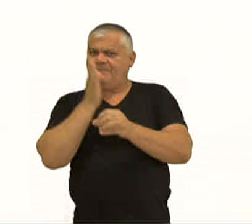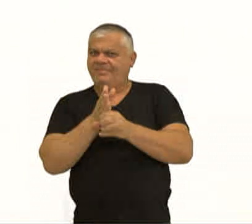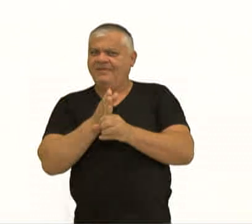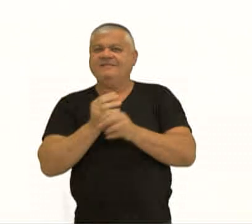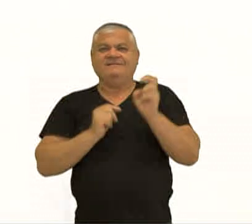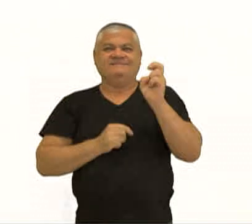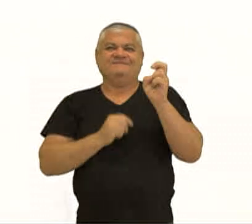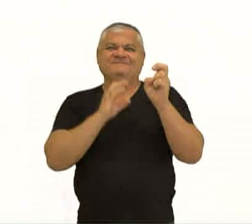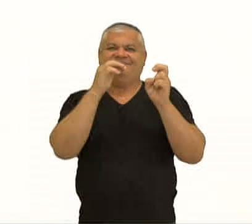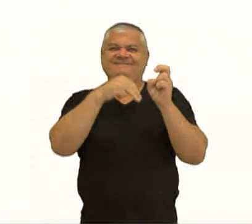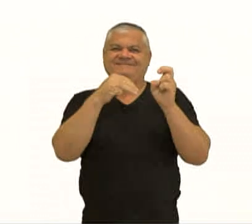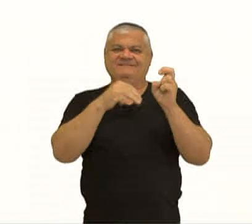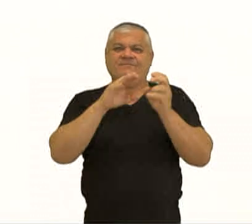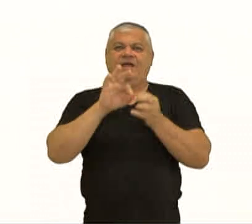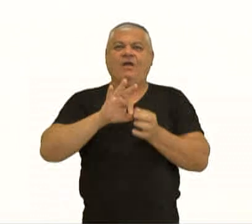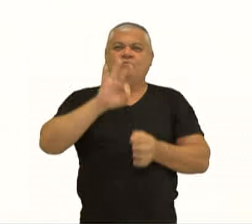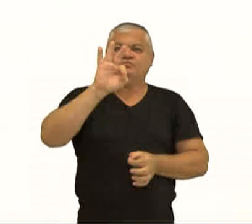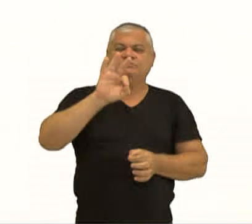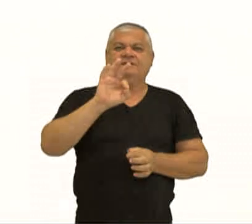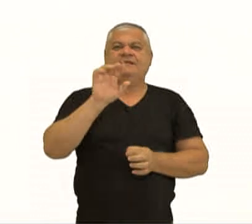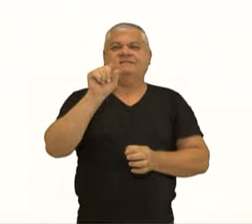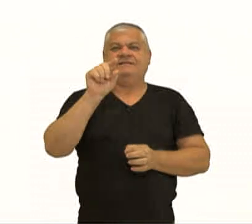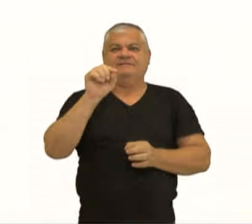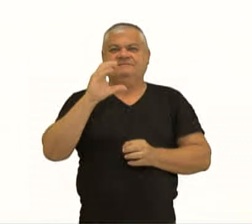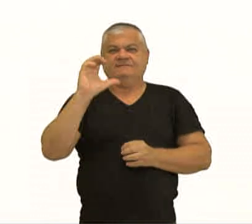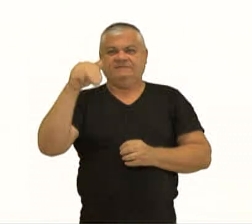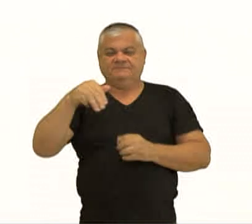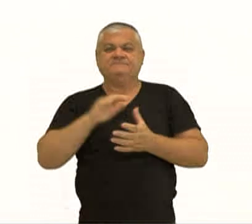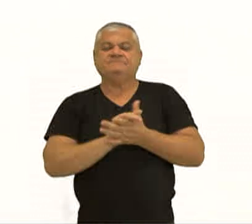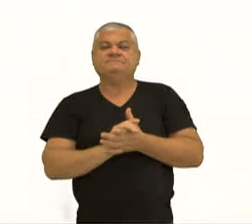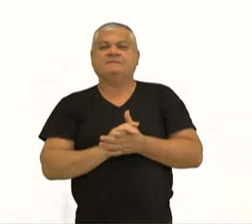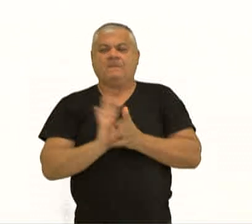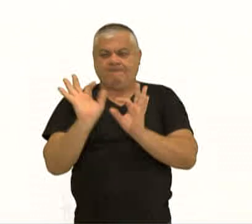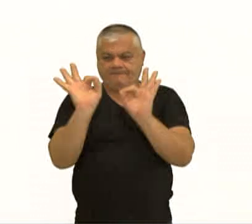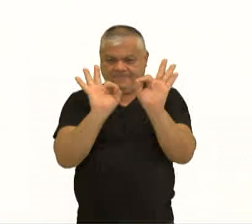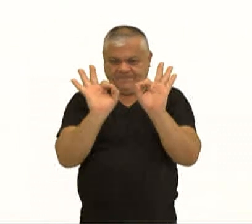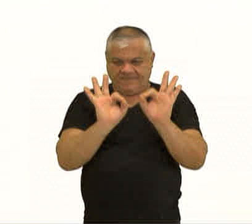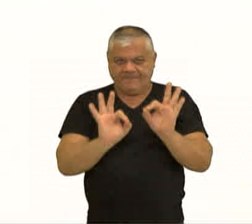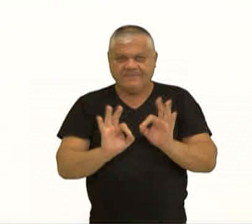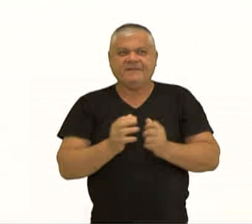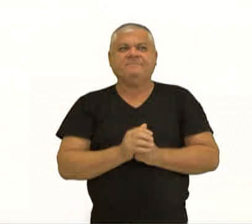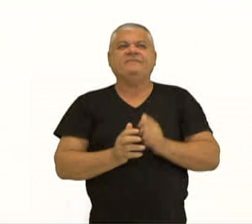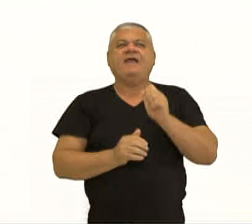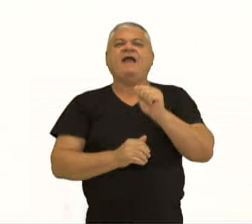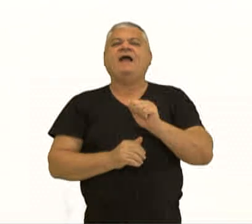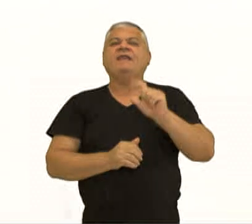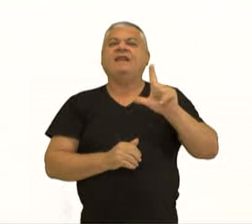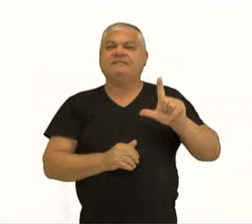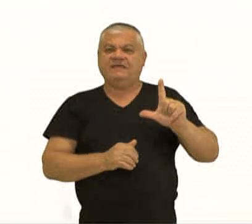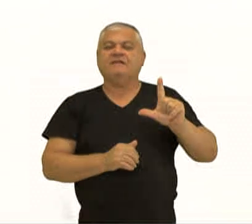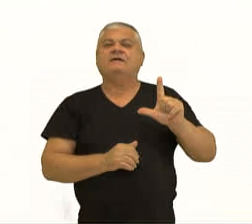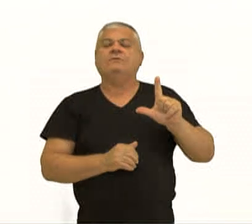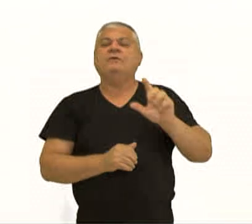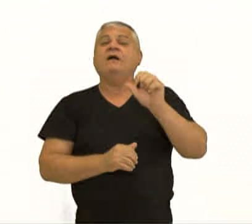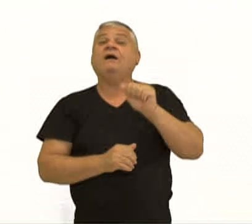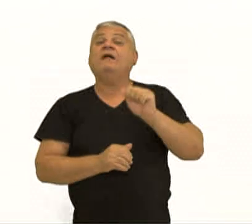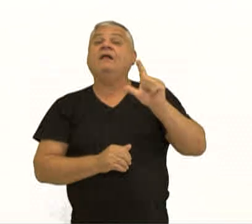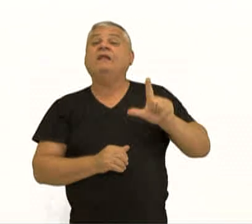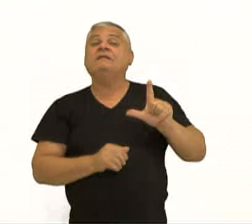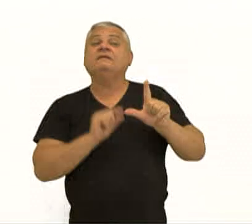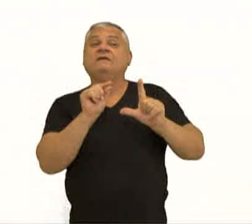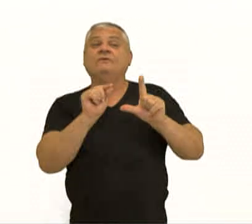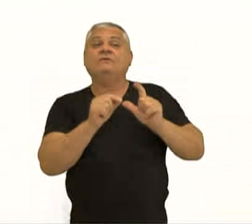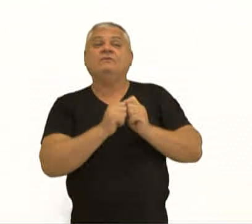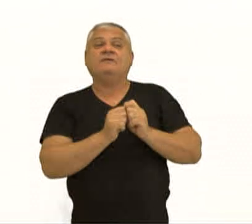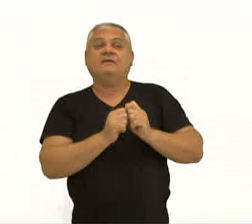e temos a altura, que é 10 centímetros. Agora, a gente já pode calcular quanto que é a nossa área lateral, que é a primeira